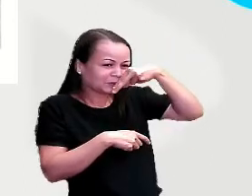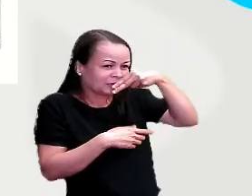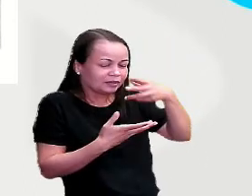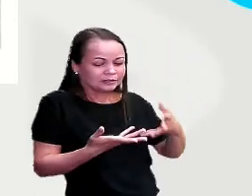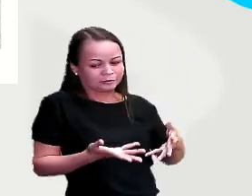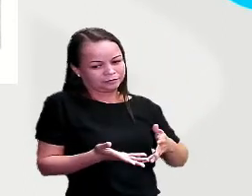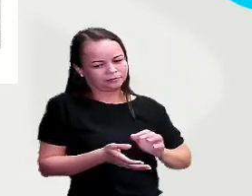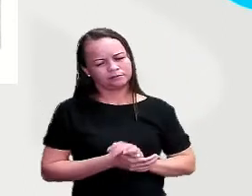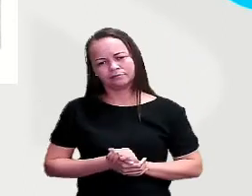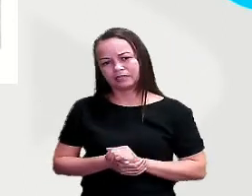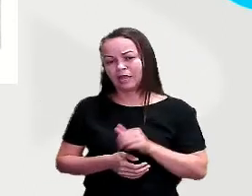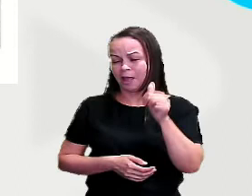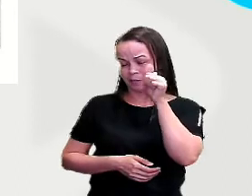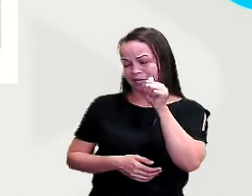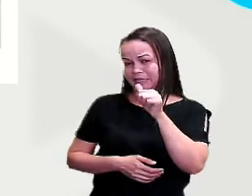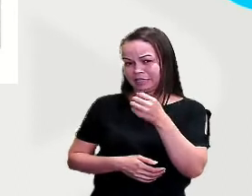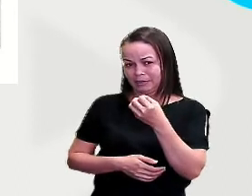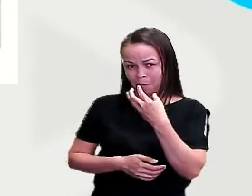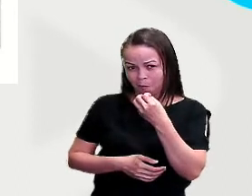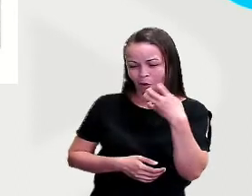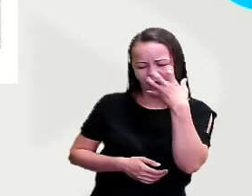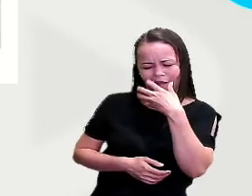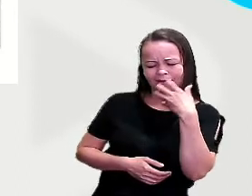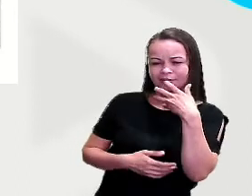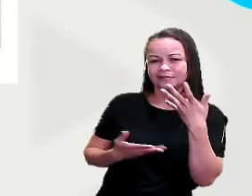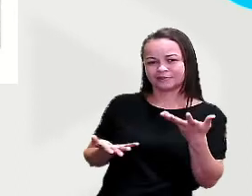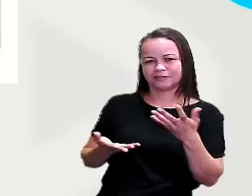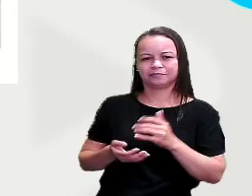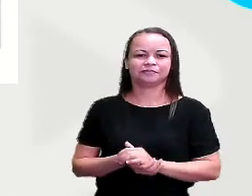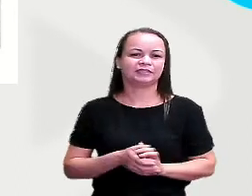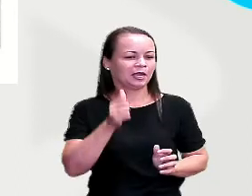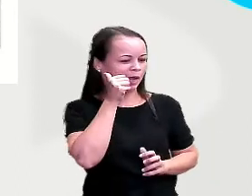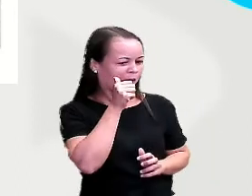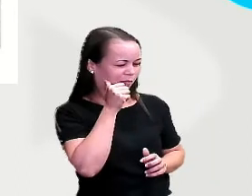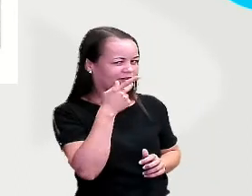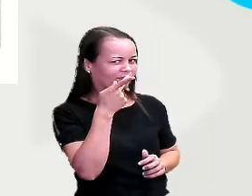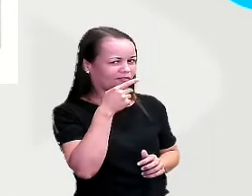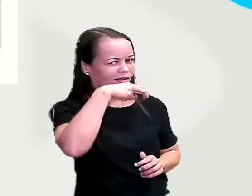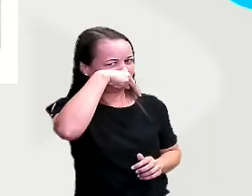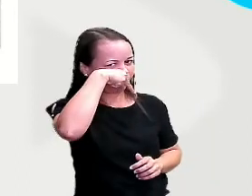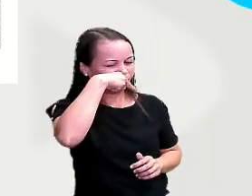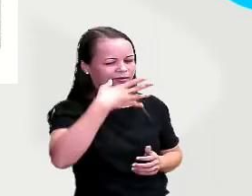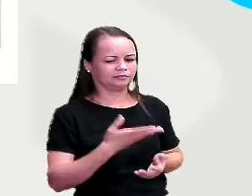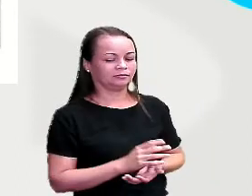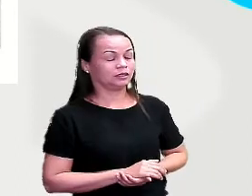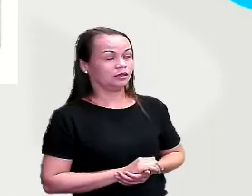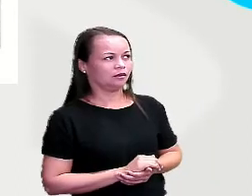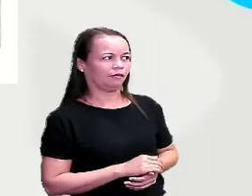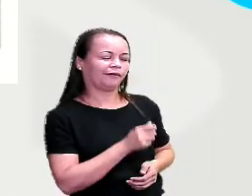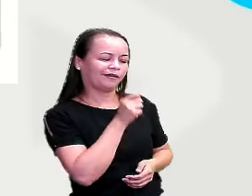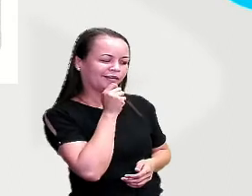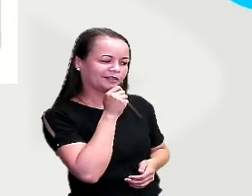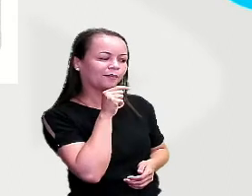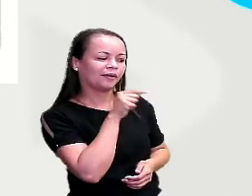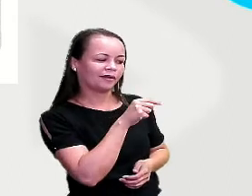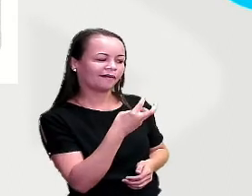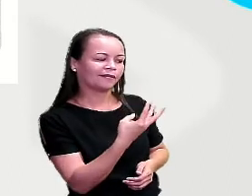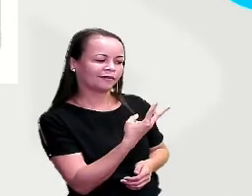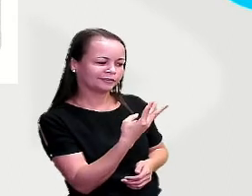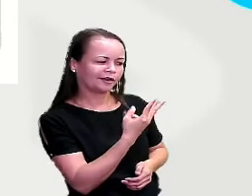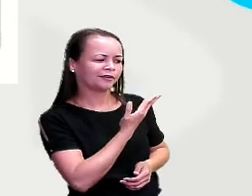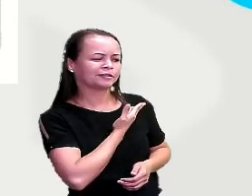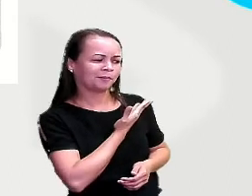Magali não esteja cantando tão bem. E aí a Mônica fala: ainda bem que ela só tem três. Porque se ela